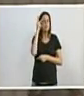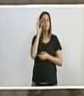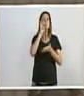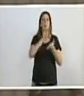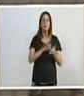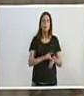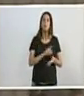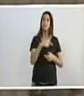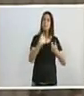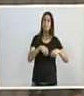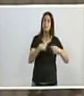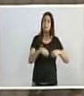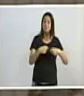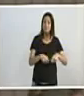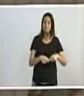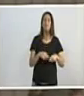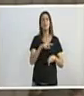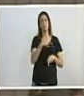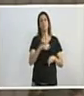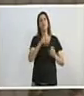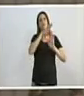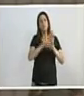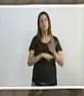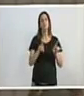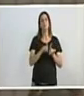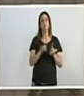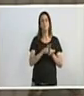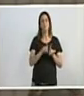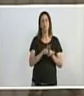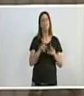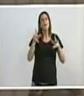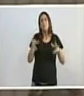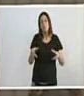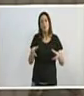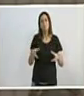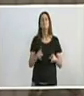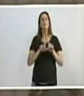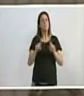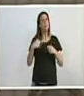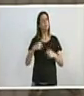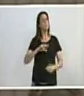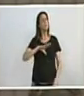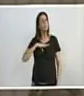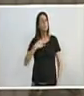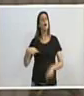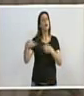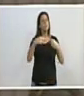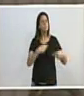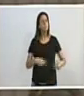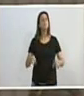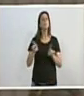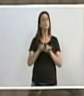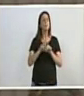do que aquele que tem muito dinheiro? A gente tem que ter coragem de fazer esse discurso. E essa conversa e esse diálogo, da mesma